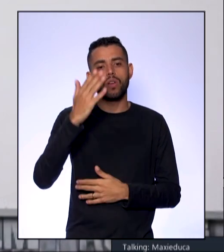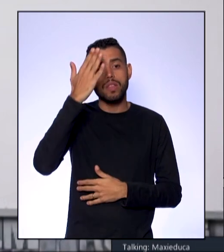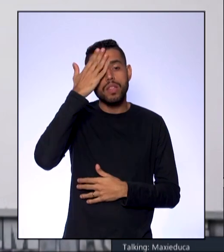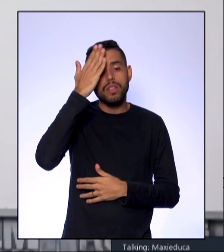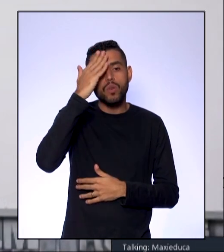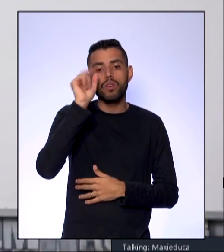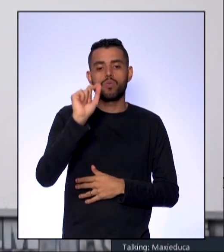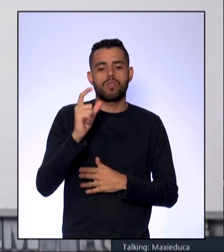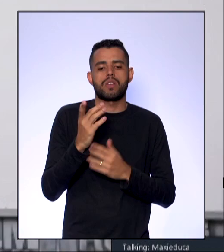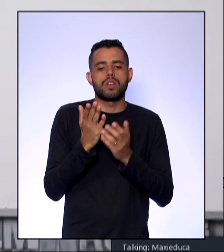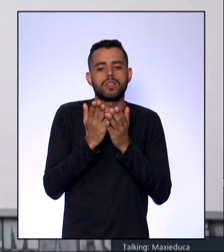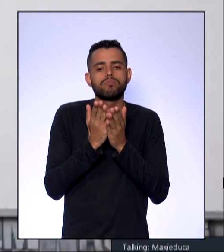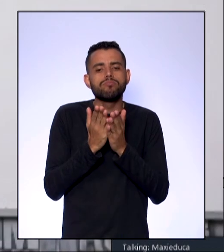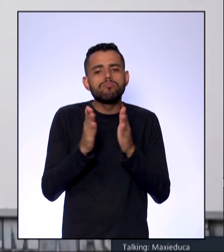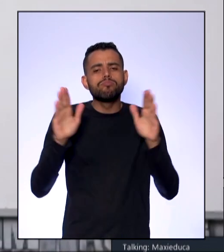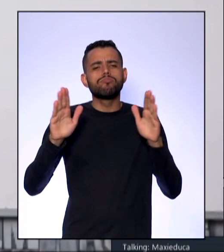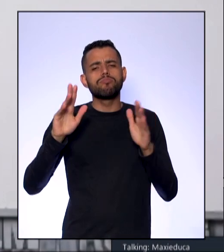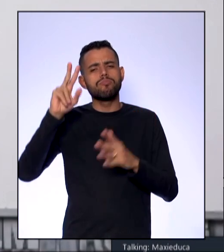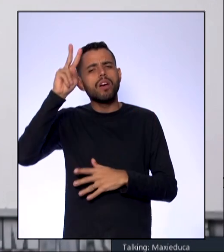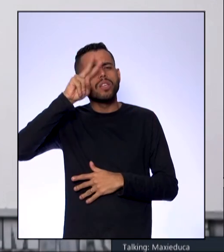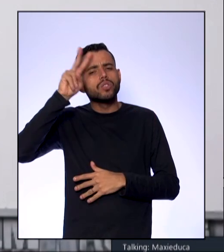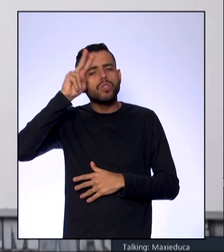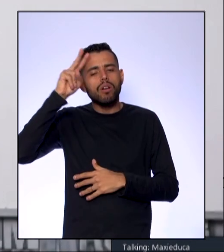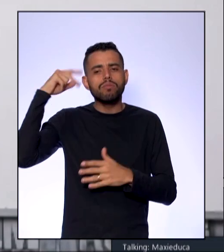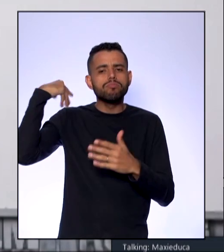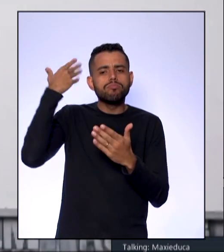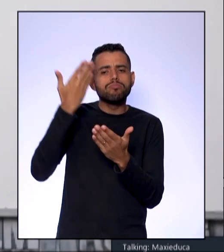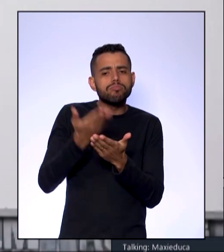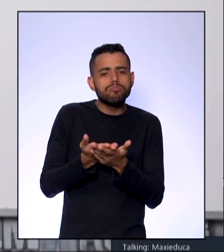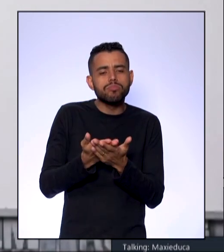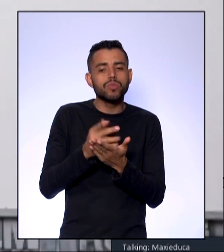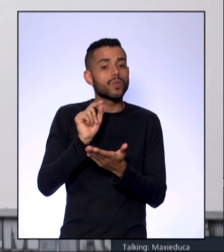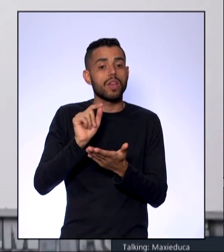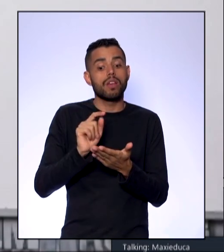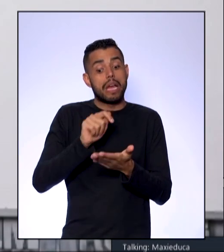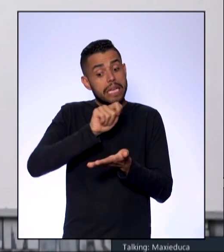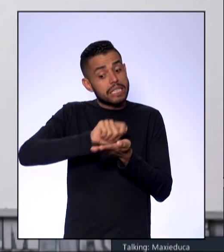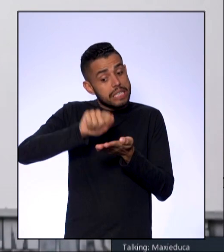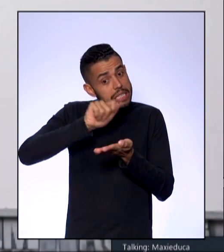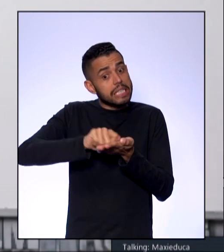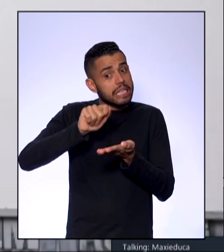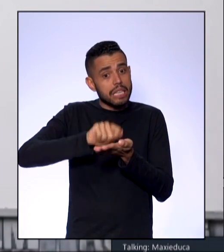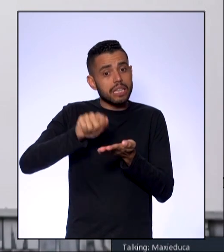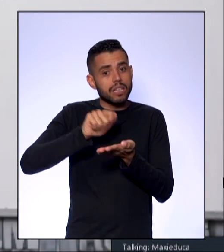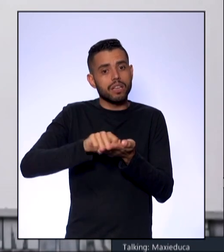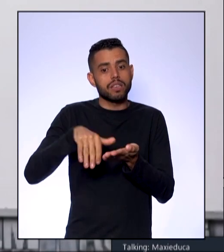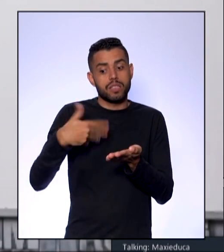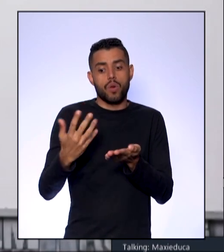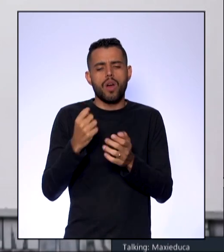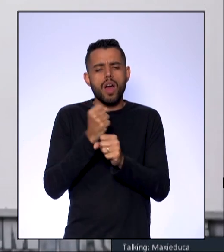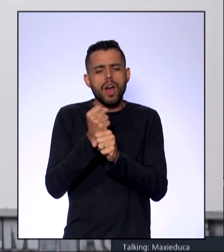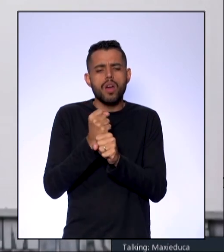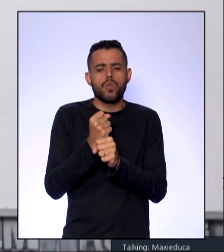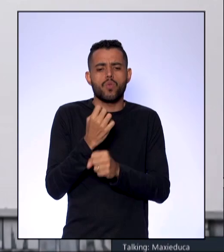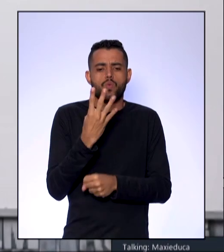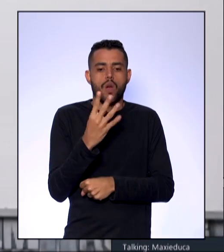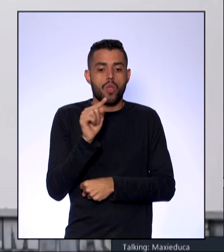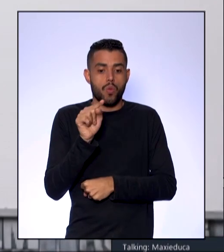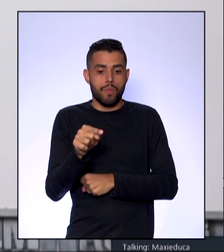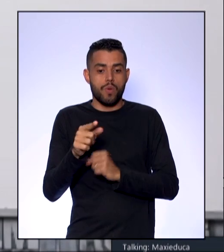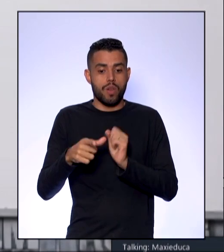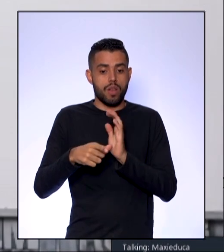marco divisor da pré-história para a história chama-se a escrita. Então, ali em 4.000 a.C.,